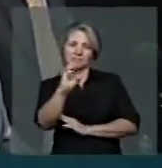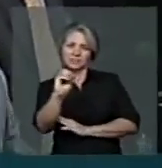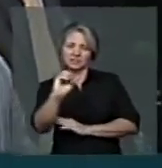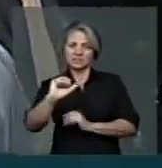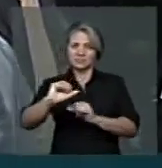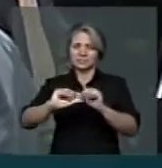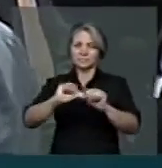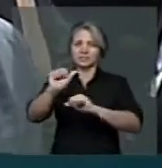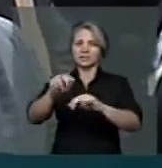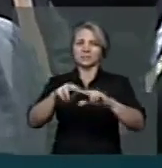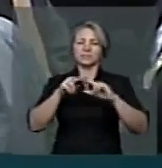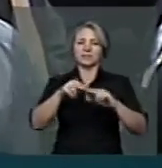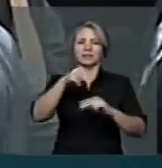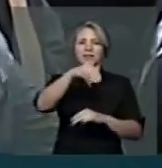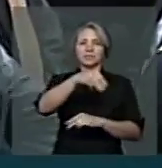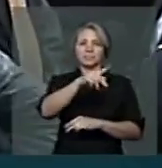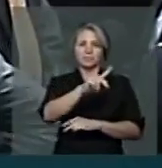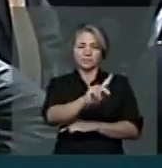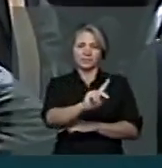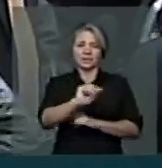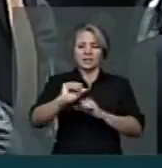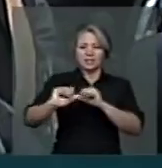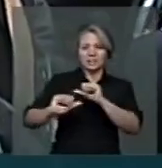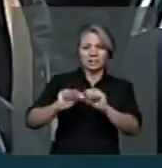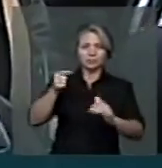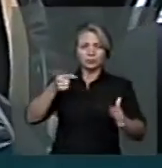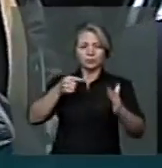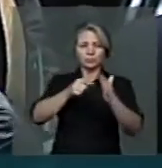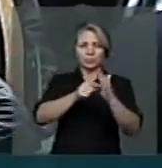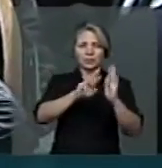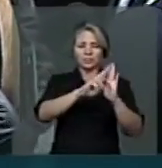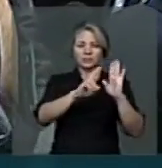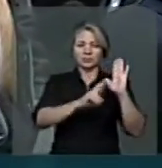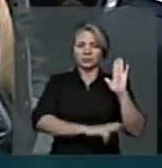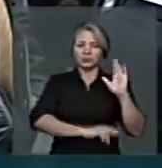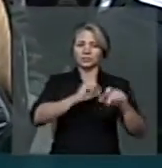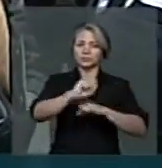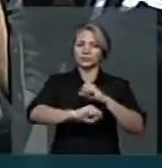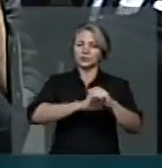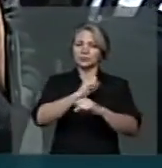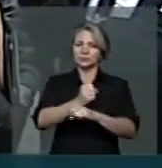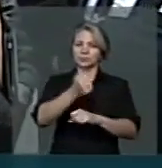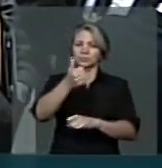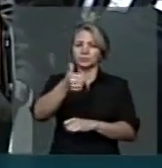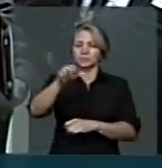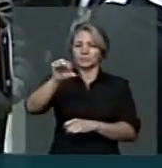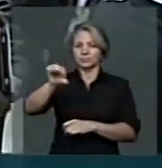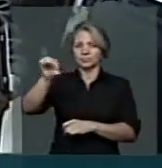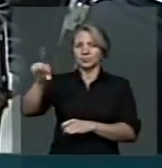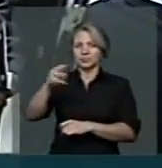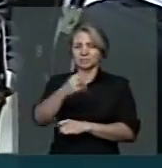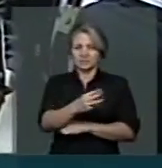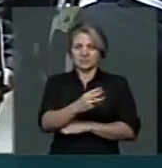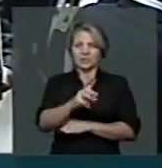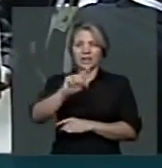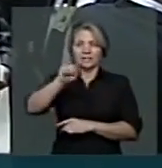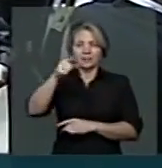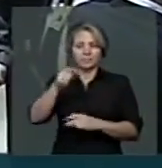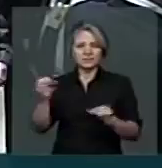pela medida provisória, que mudou o marco regulatório em 1993. A partir da edição dessa